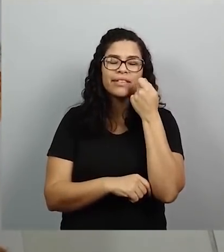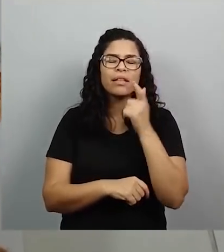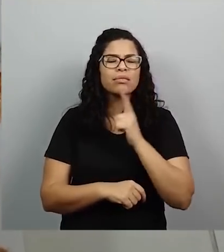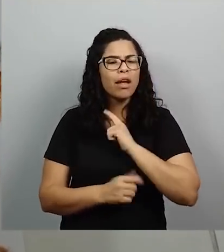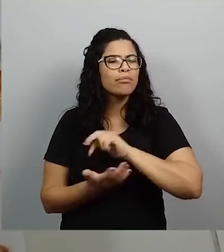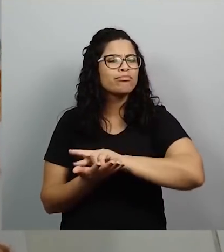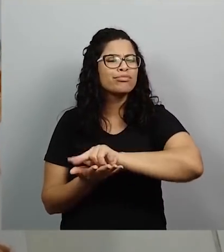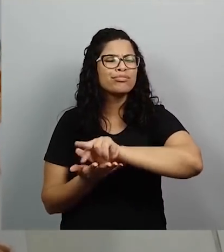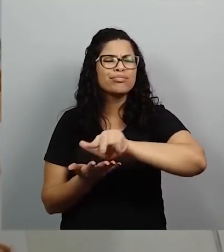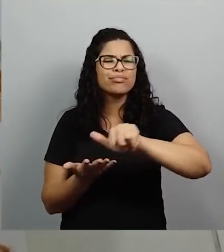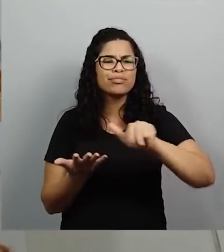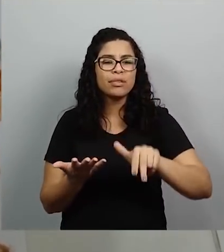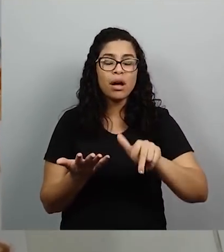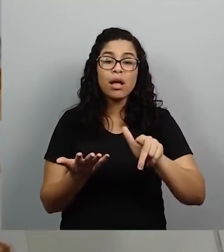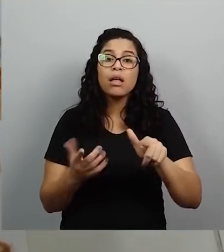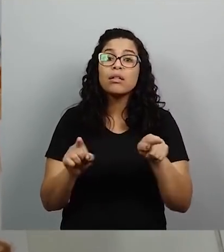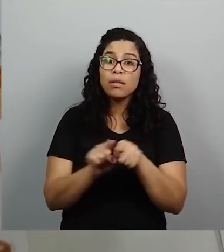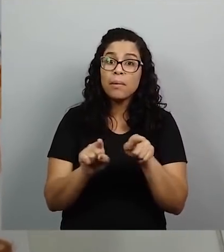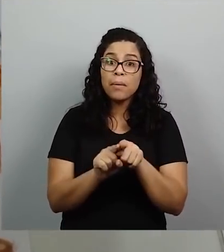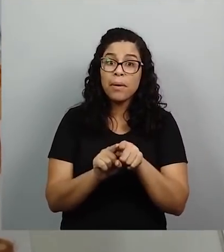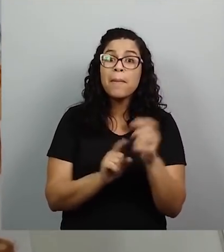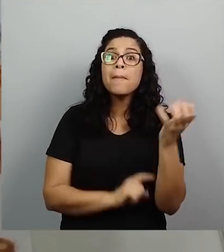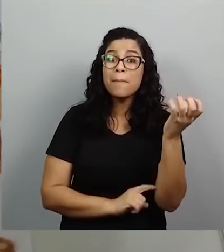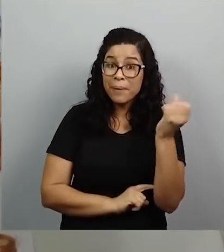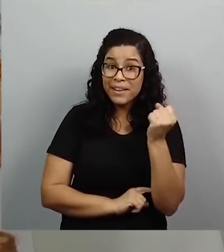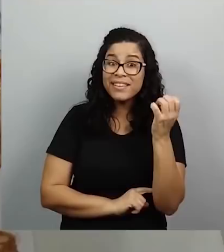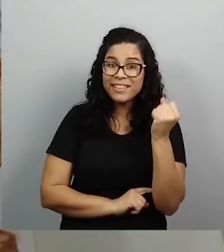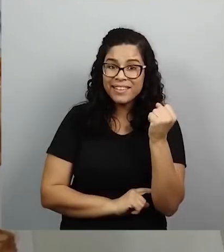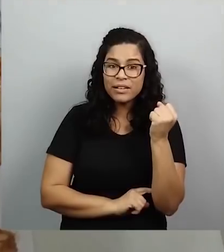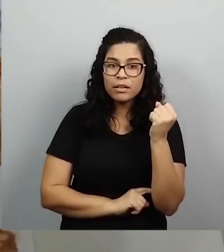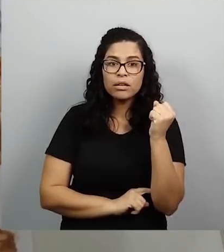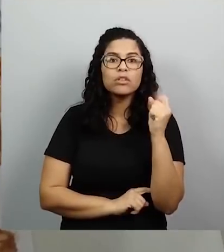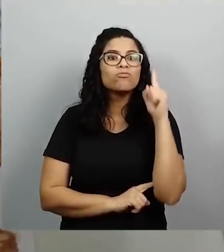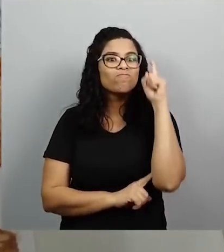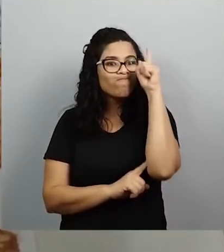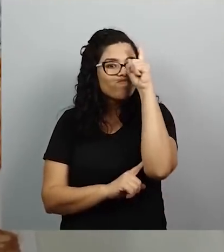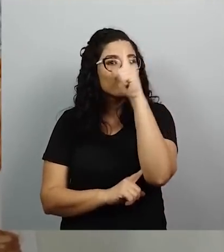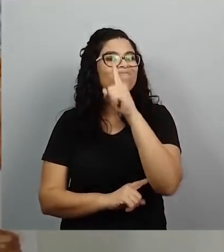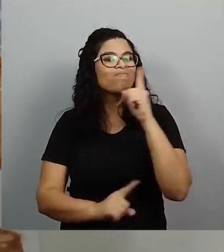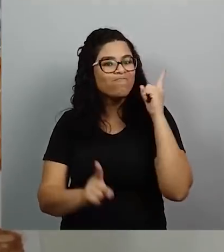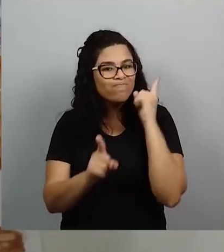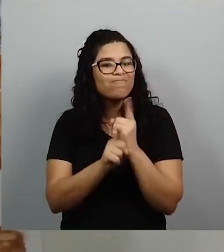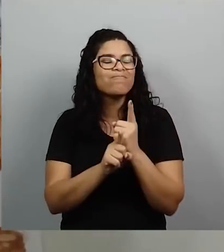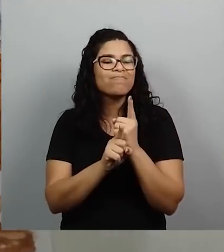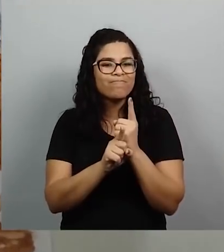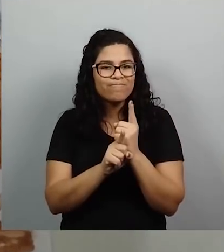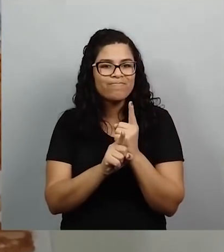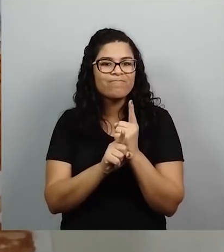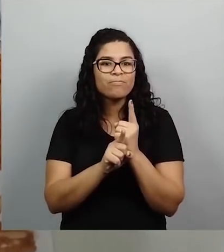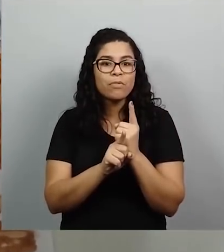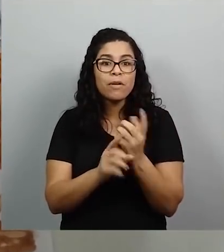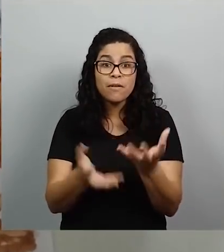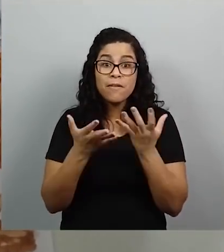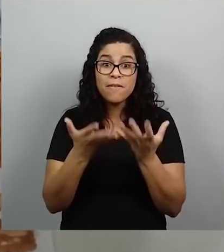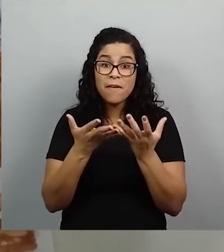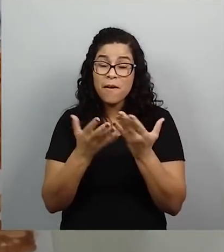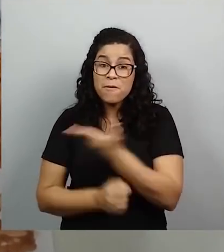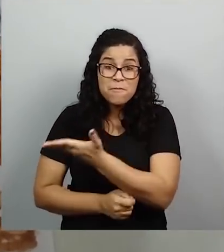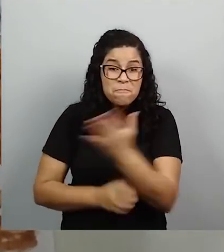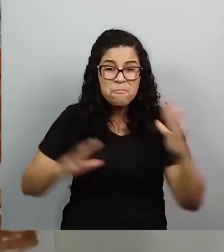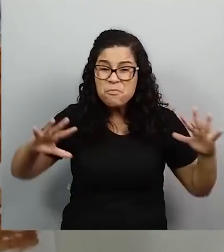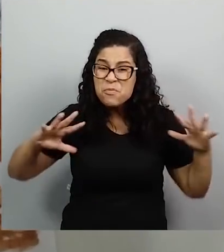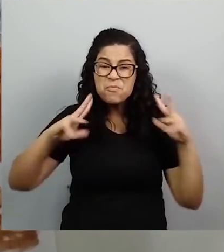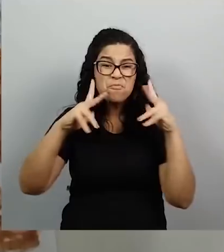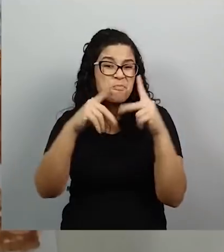preta, tem até terra branca. Mas é muito difícil de encontrar. Quero ver